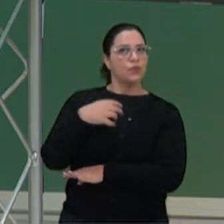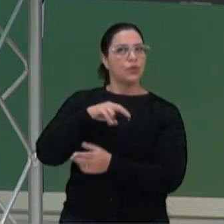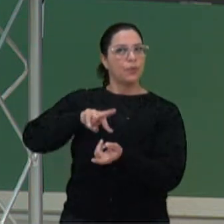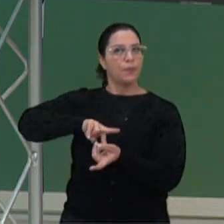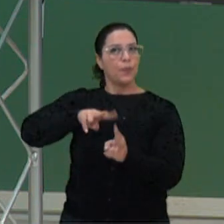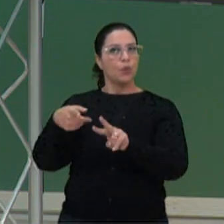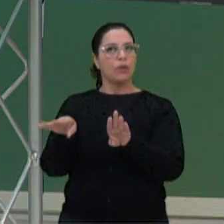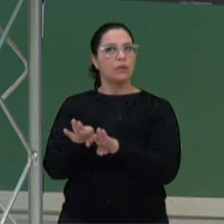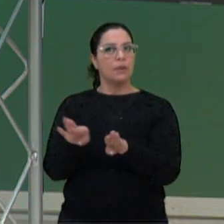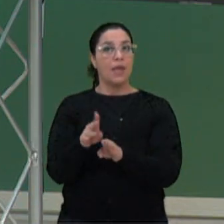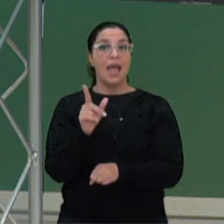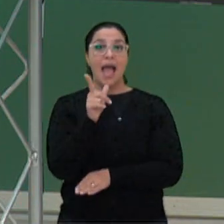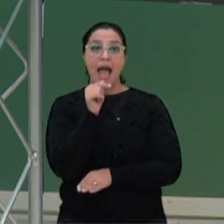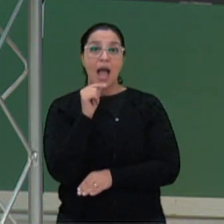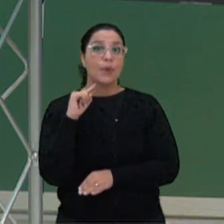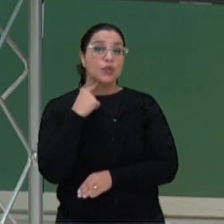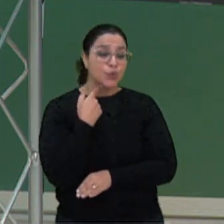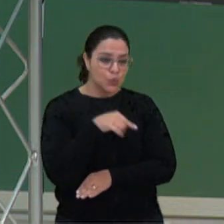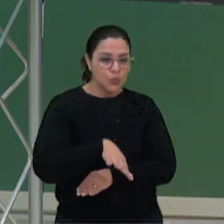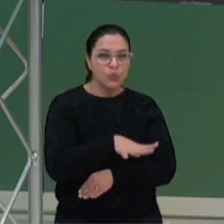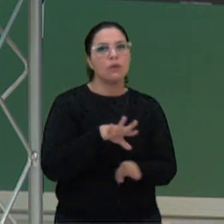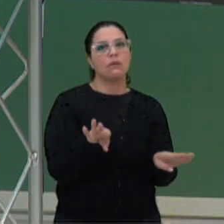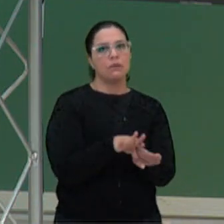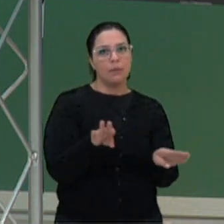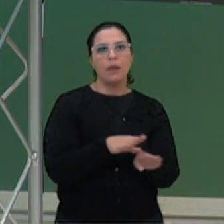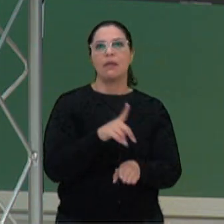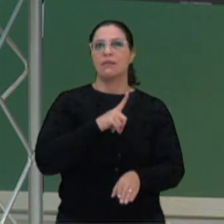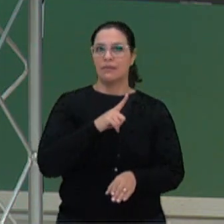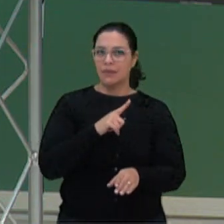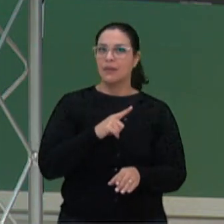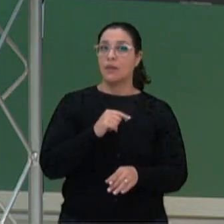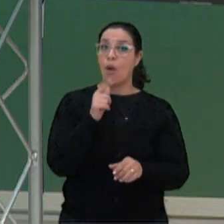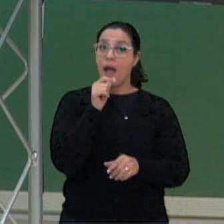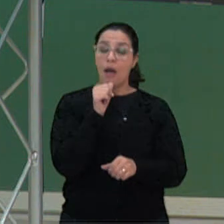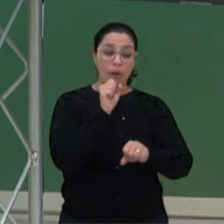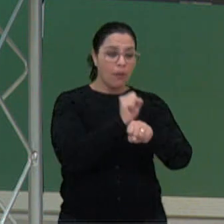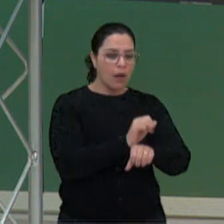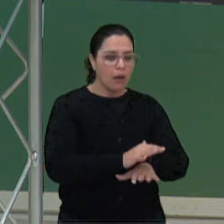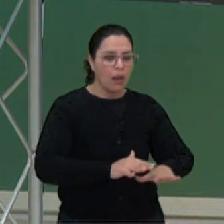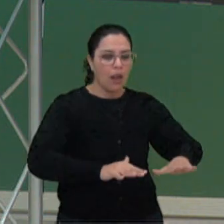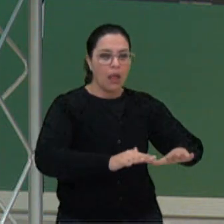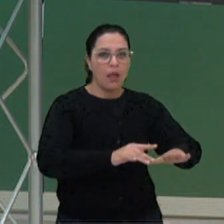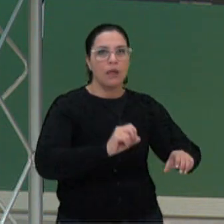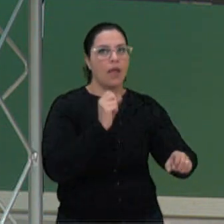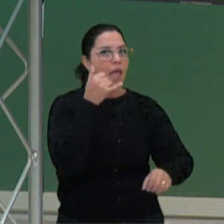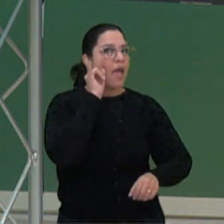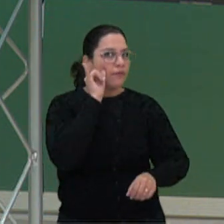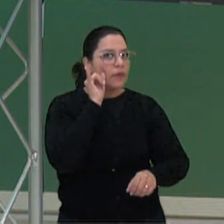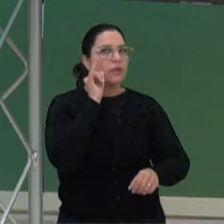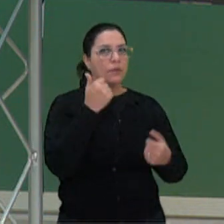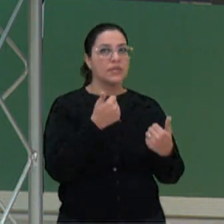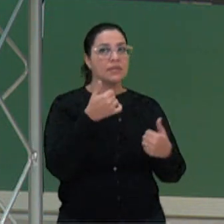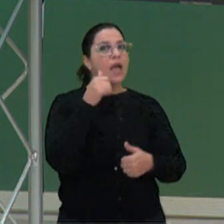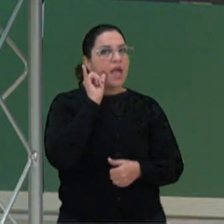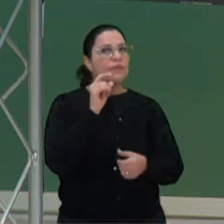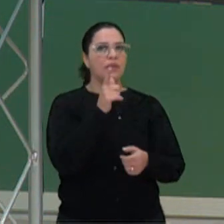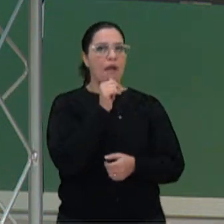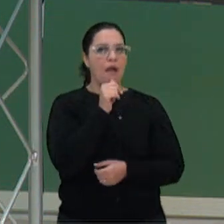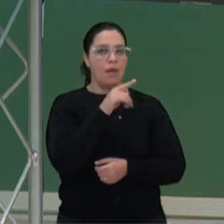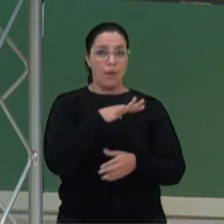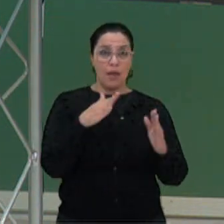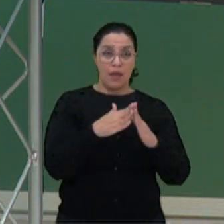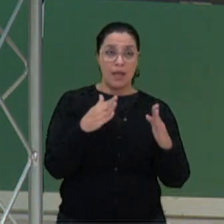se reproduzem em água suja, parada, tá? Então, água parada a gente tem que evitar. O que mais? Essa bactéria que está aqui, a